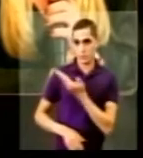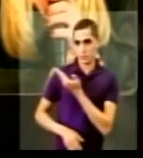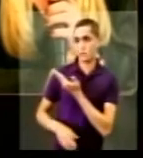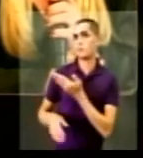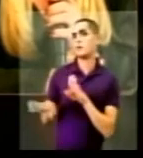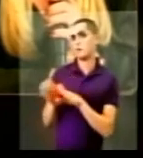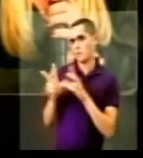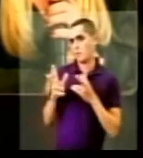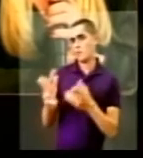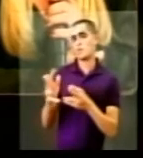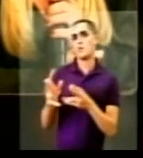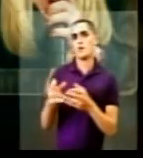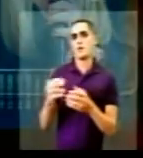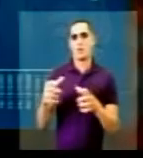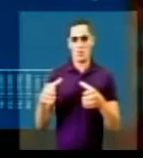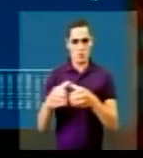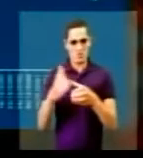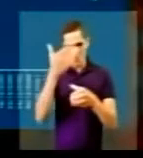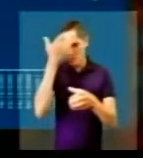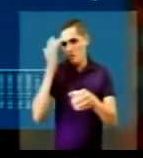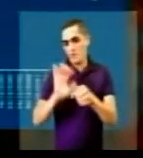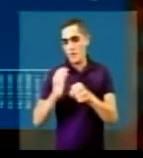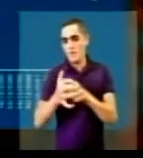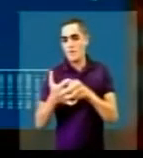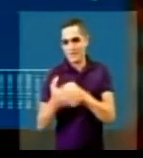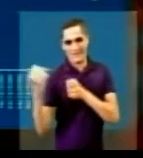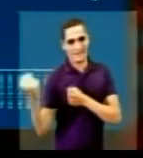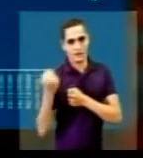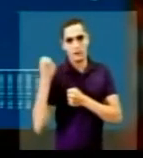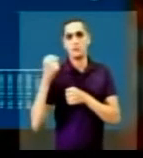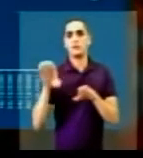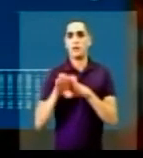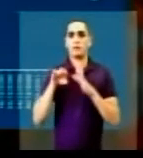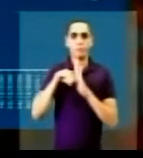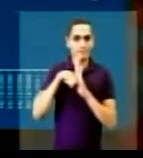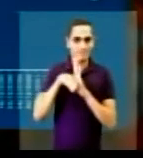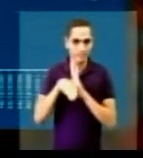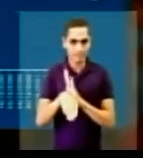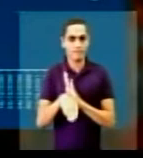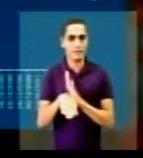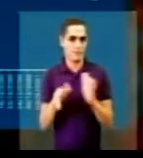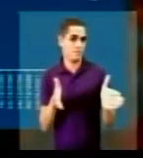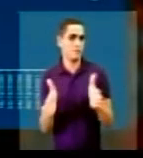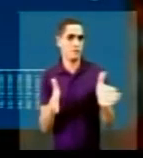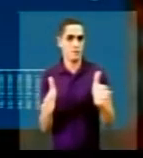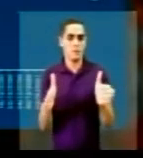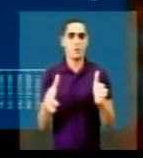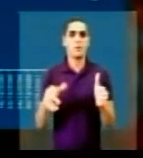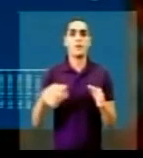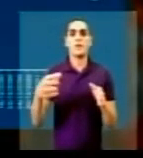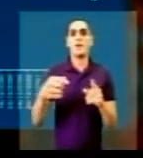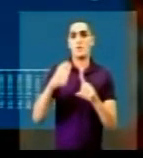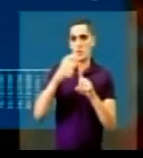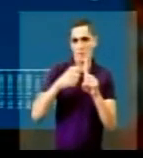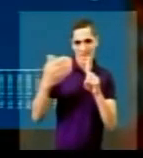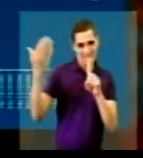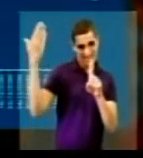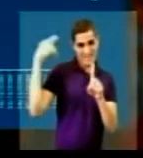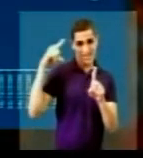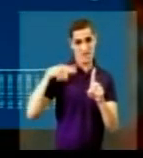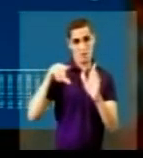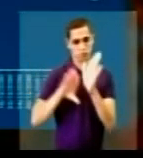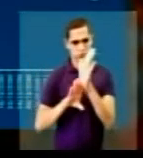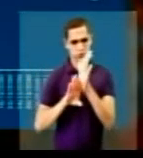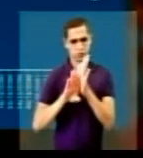em relação aos casos graves, que essa queda também ocorreu, né, nesse período. Então, nós tivemos um pico lá em agosto, dia 6 de agosto,